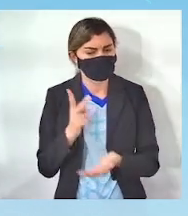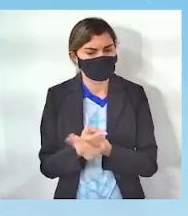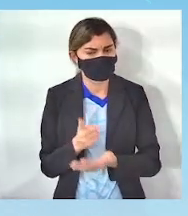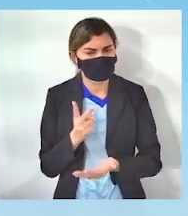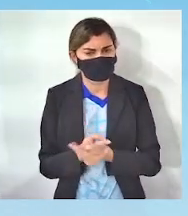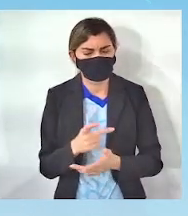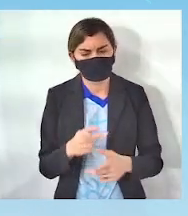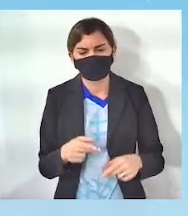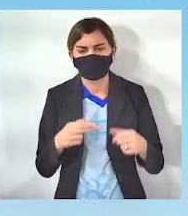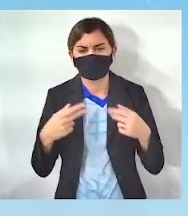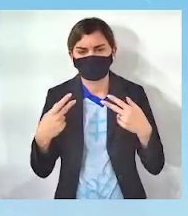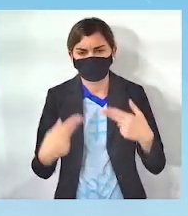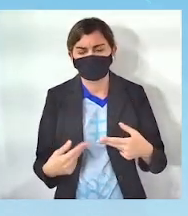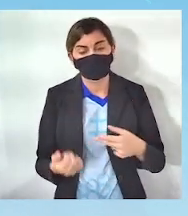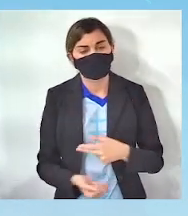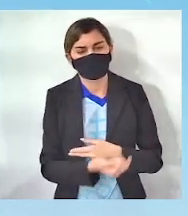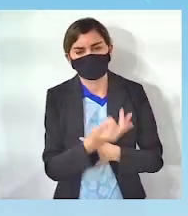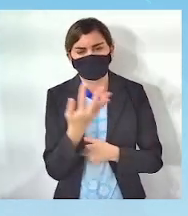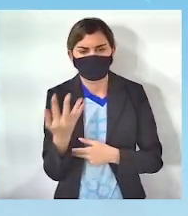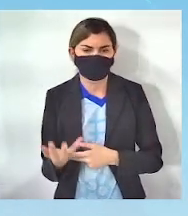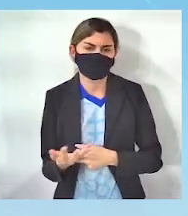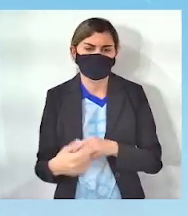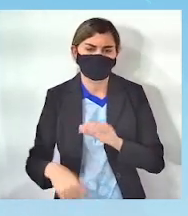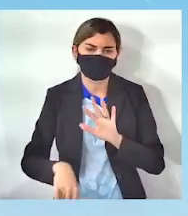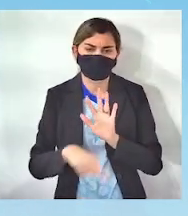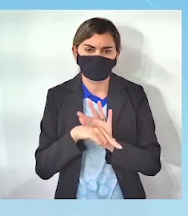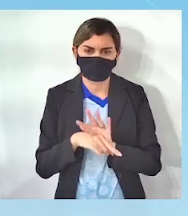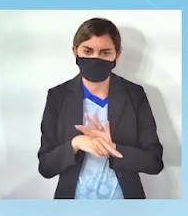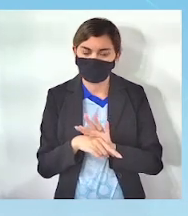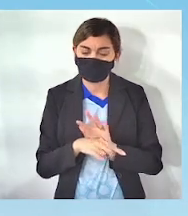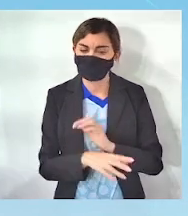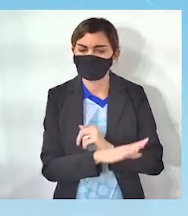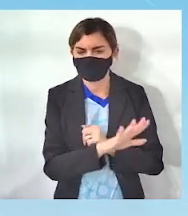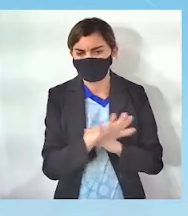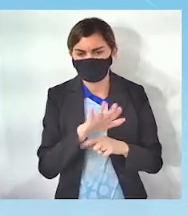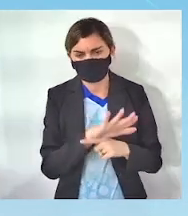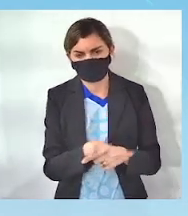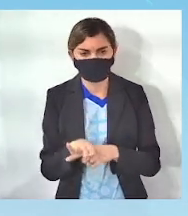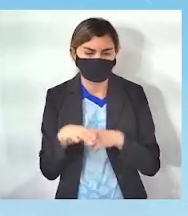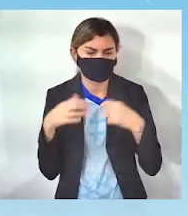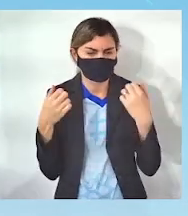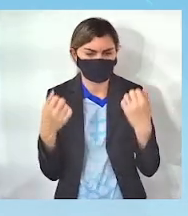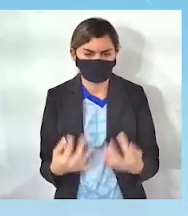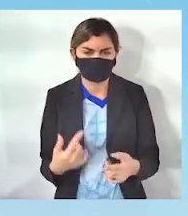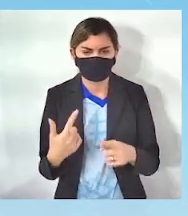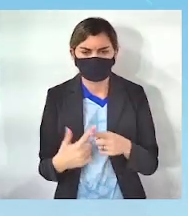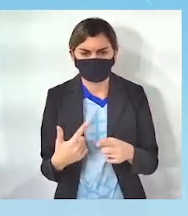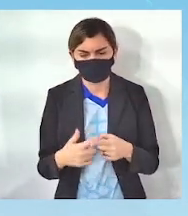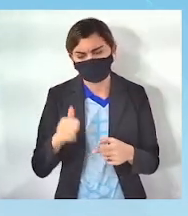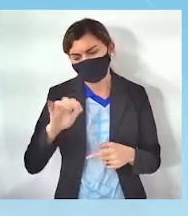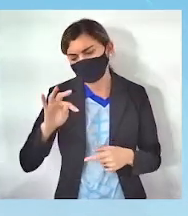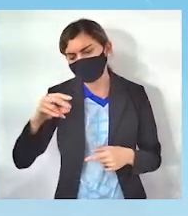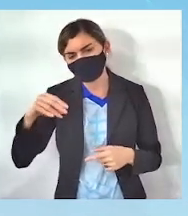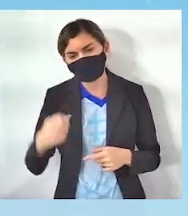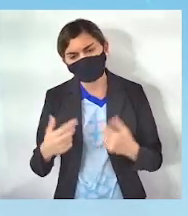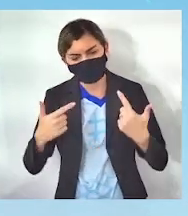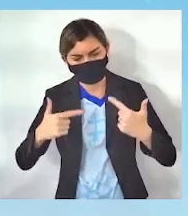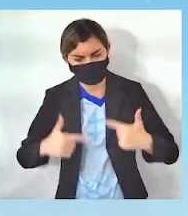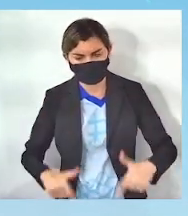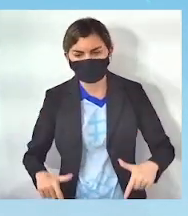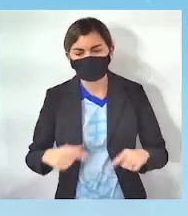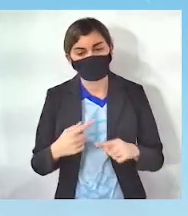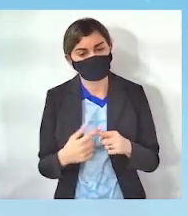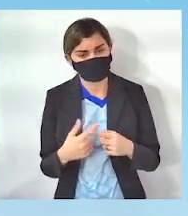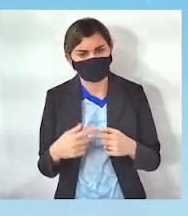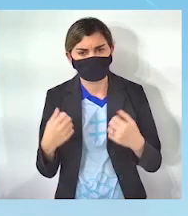é igual à quantidade de carga negativa. Isso ajuda a explicar por que o átomo é eletricamente neutro. Porque